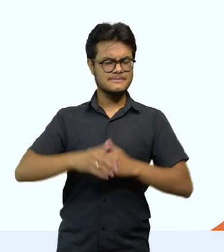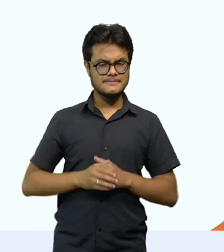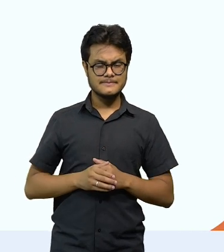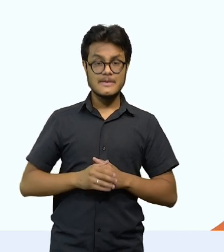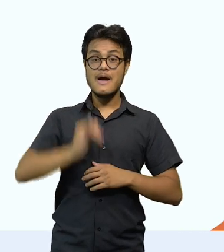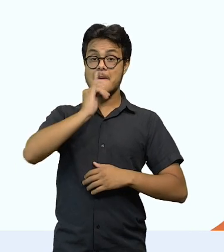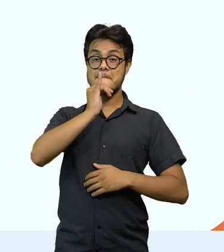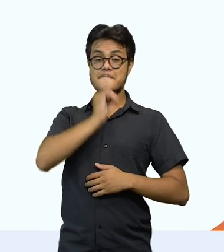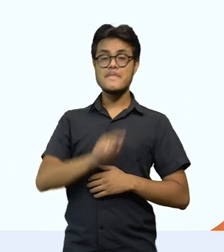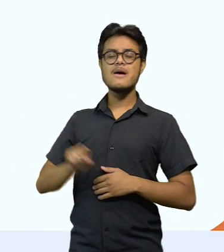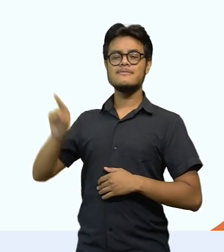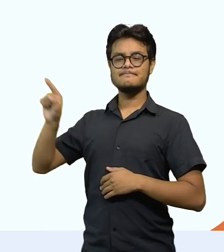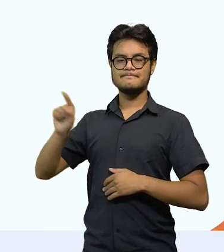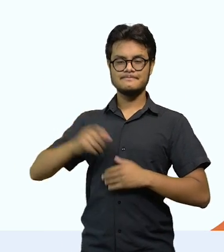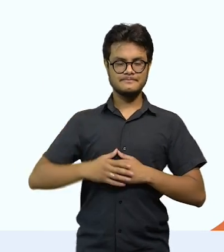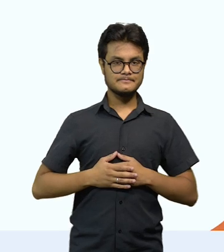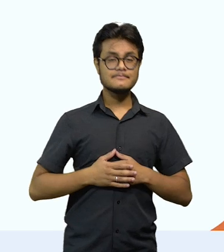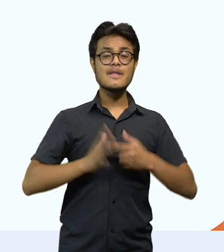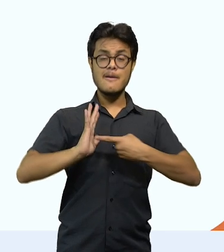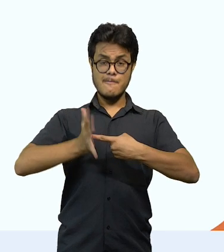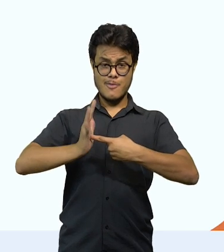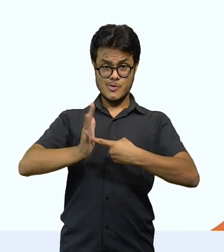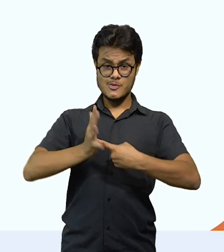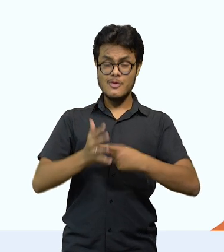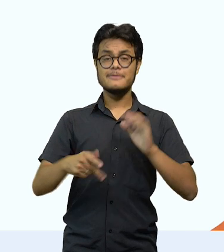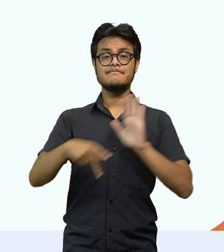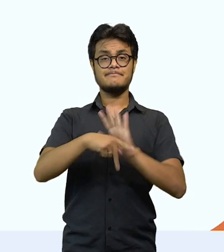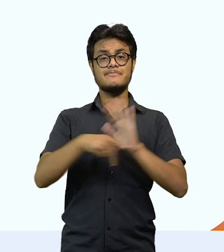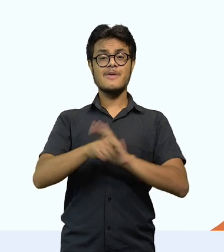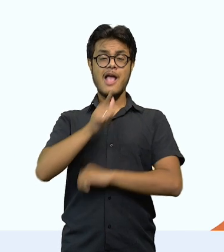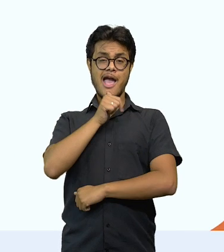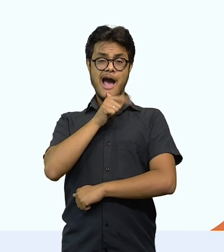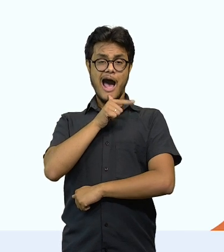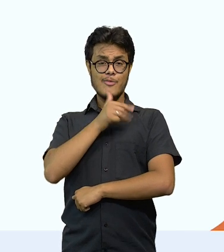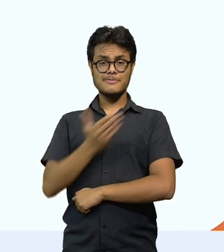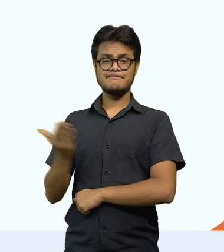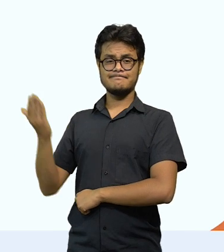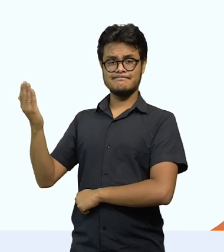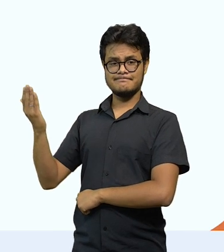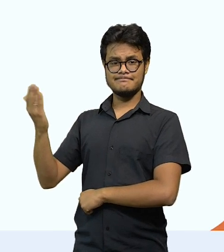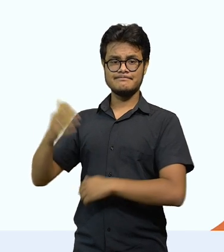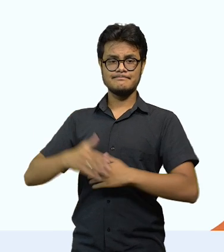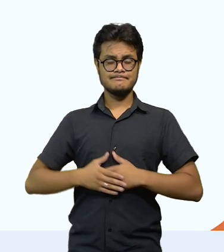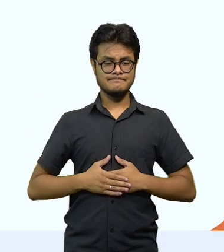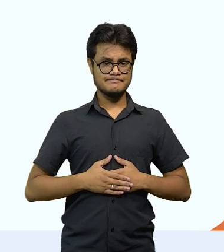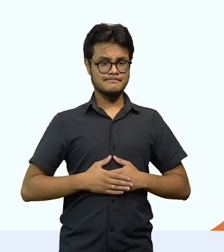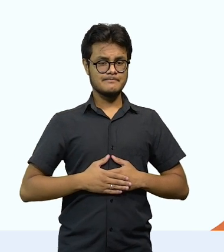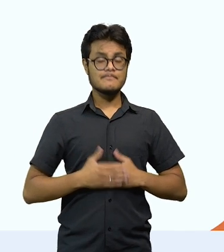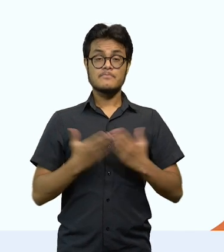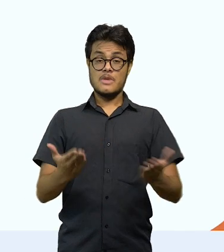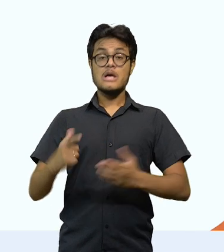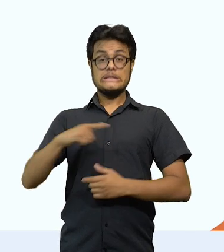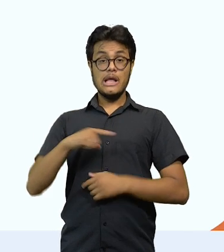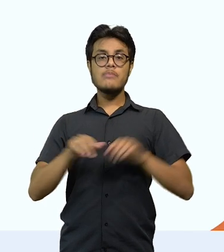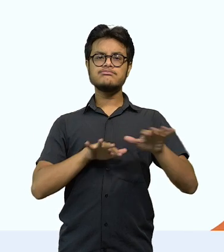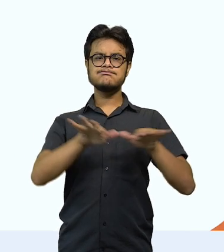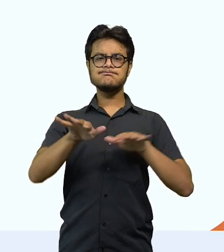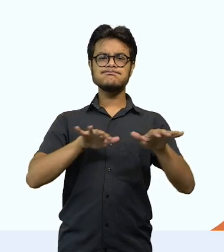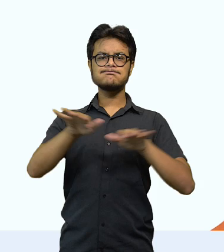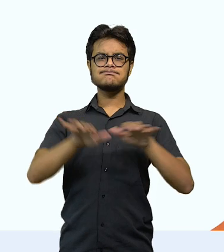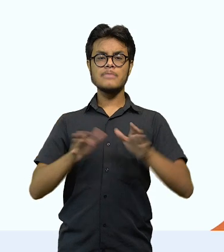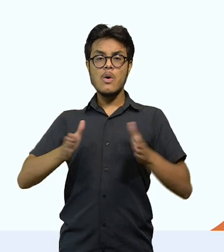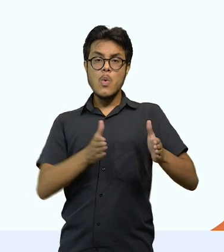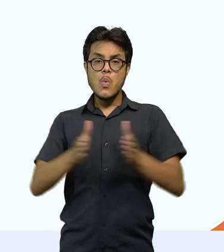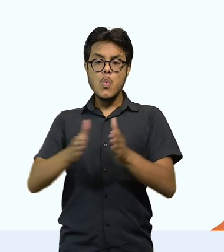acontece nas usinas hidrelétricas, aí, como está na imagem. A gente tem aí o movimento das